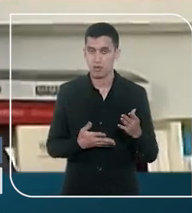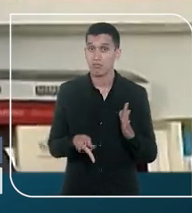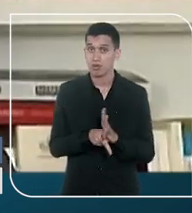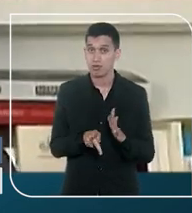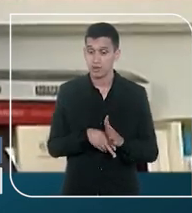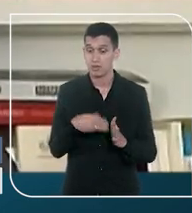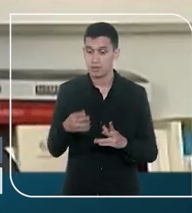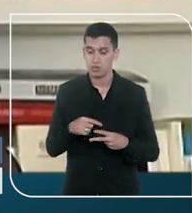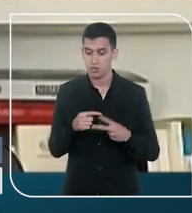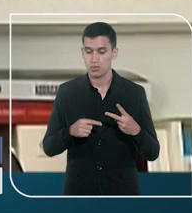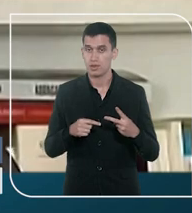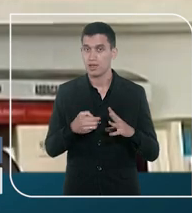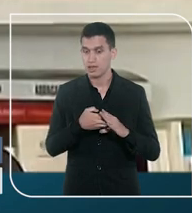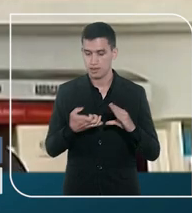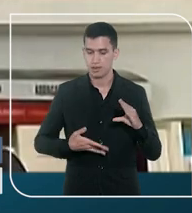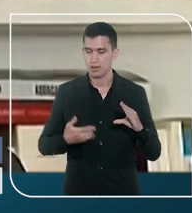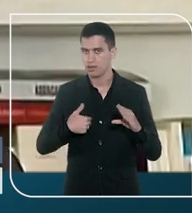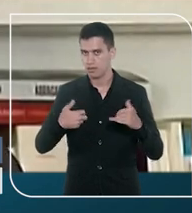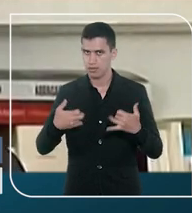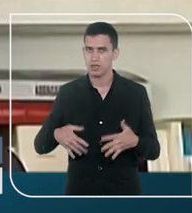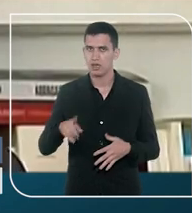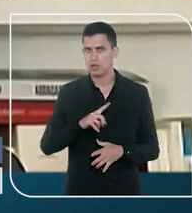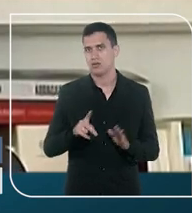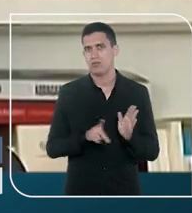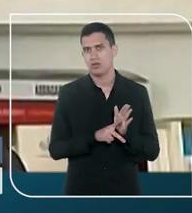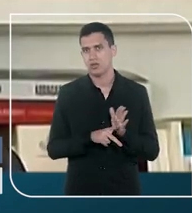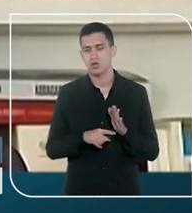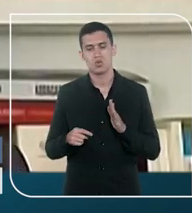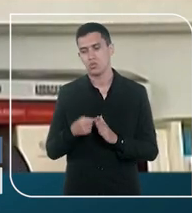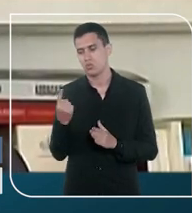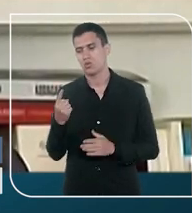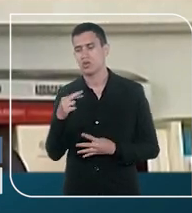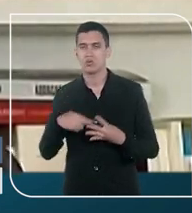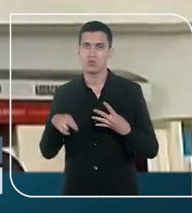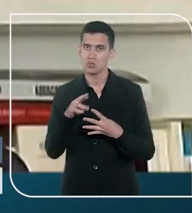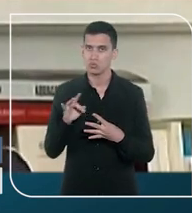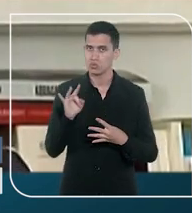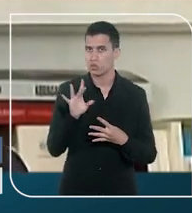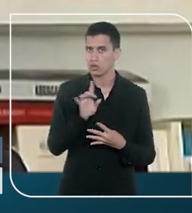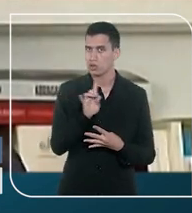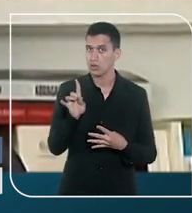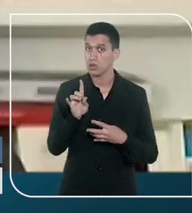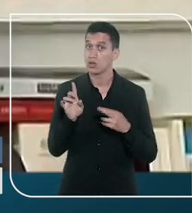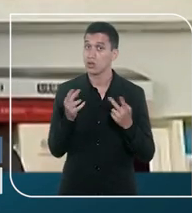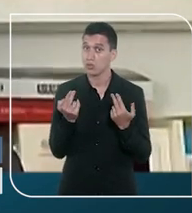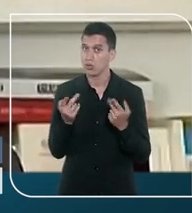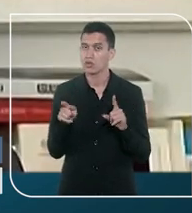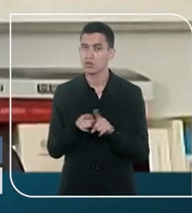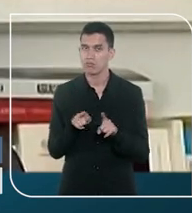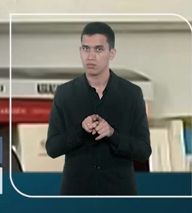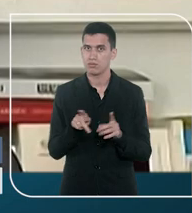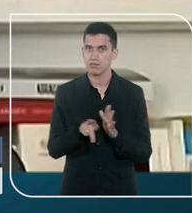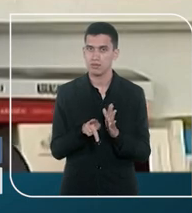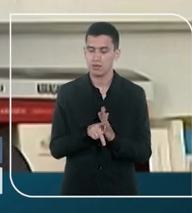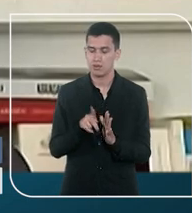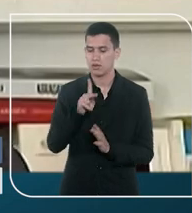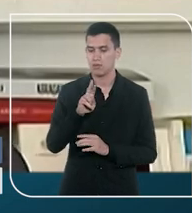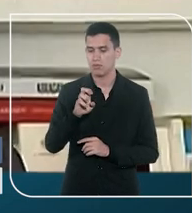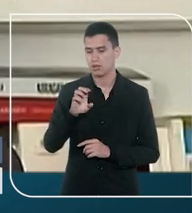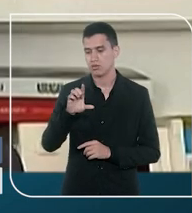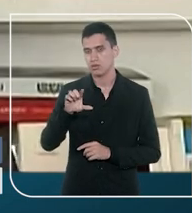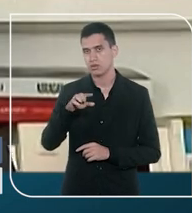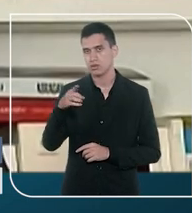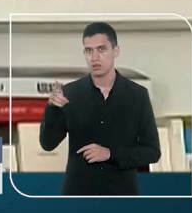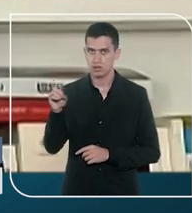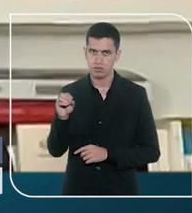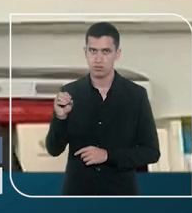duas características que eu mencionei, não só o princípio da unirrecorribilidade recursal, como também da preclusão consumativa.